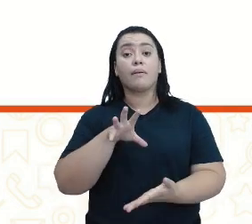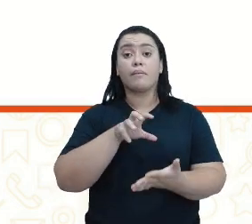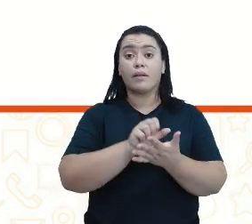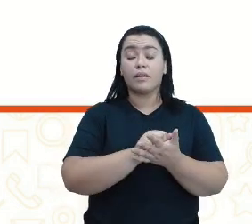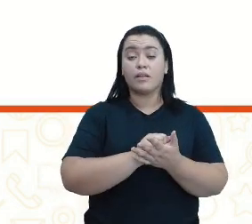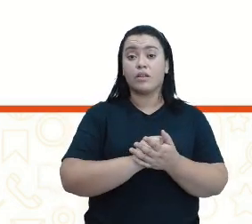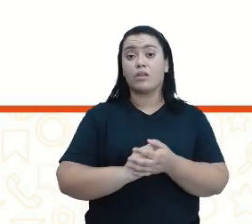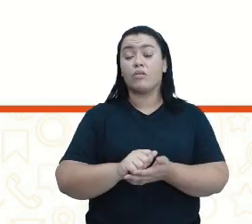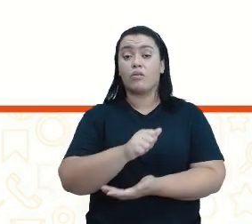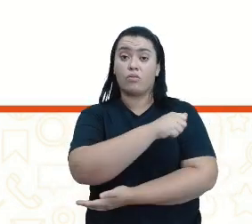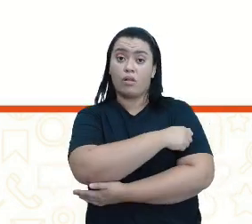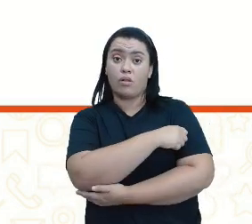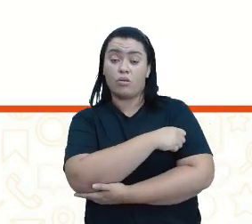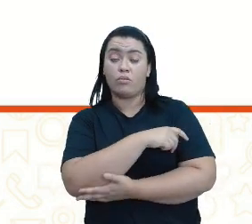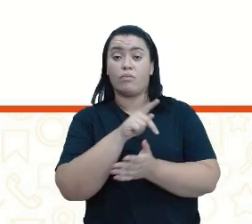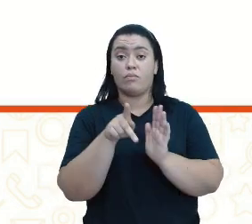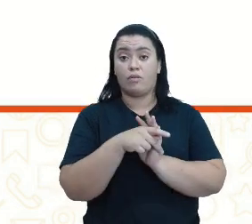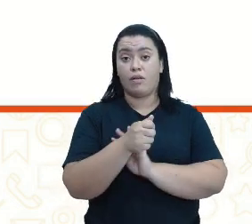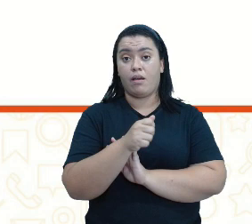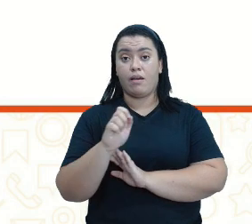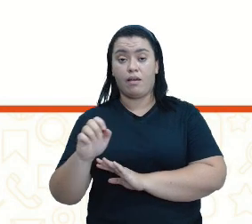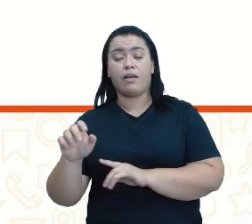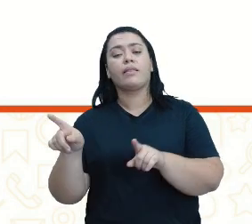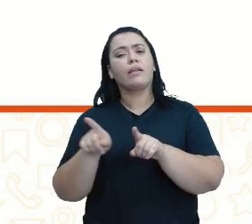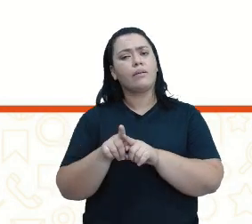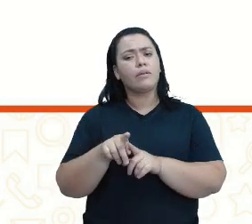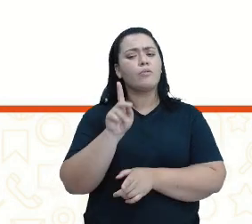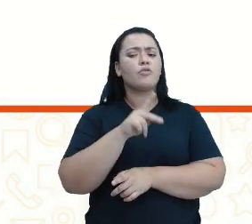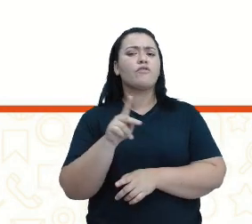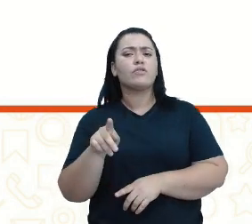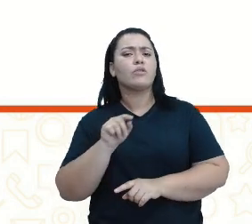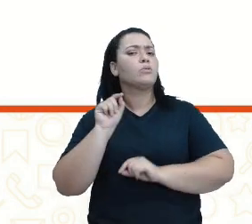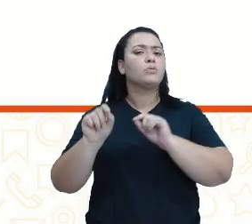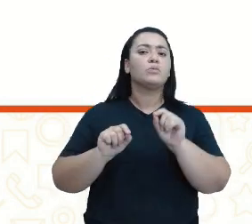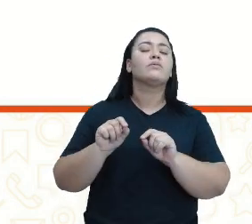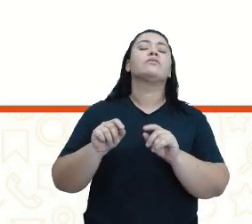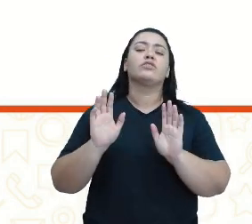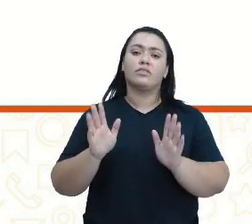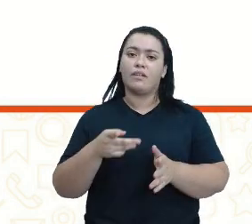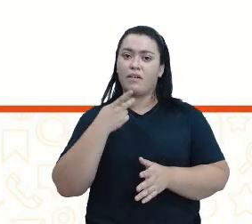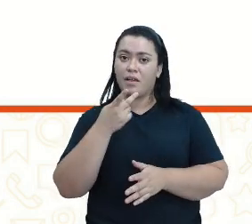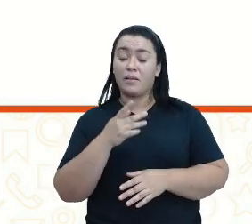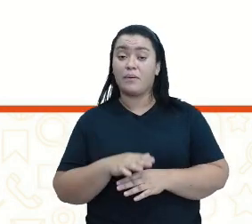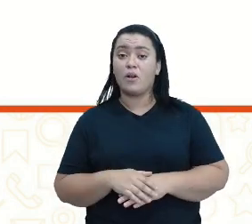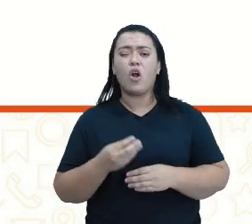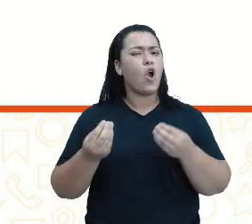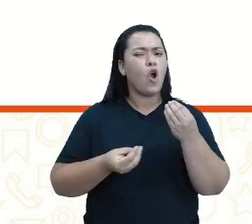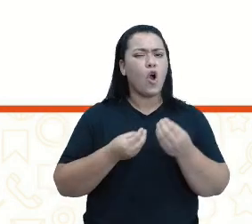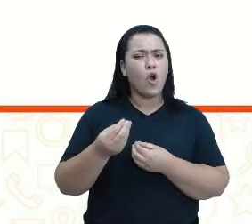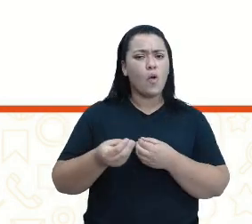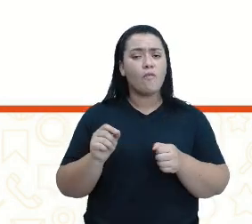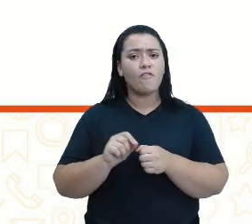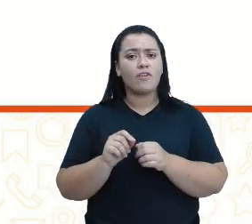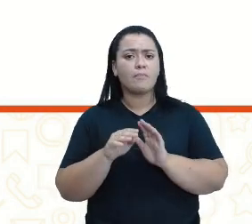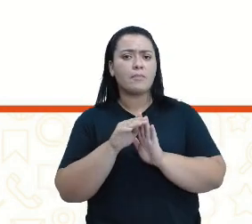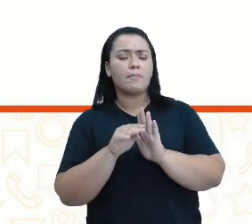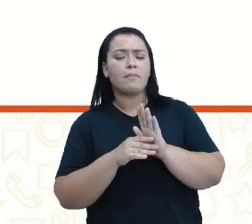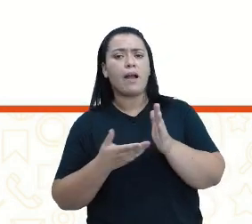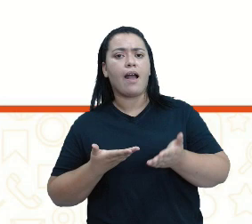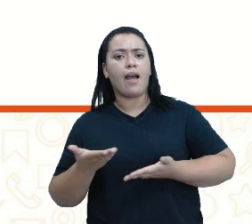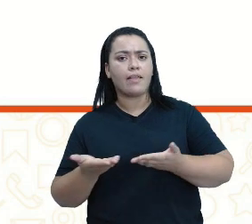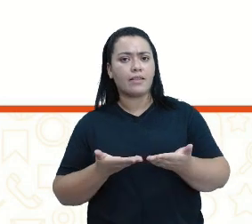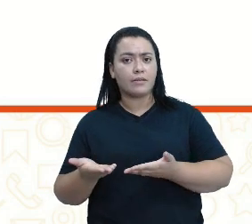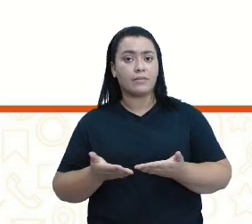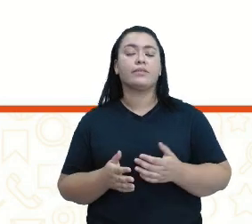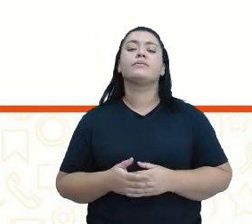dos estudantes do AEE, sobre o professor, quem é esse professor do AEE, como é que ele faz esse cronograma de atendimento